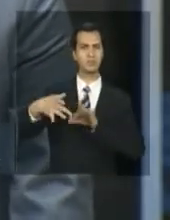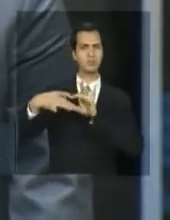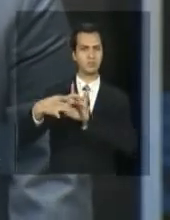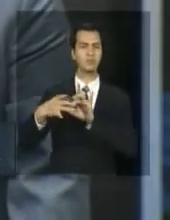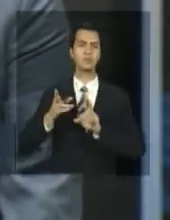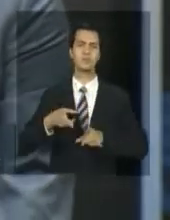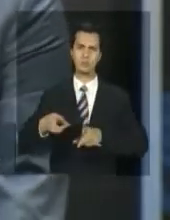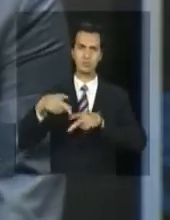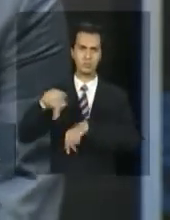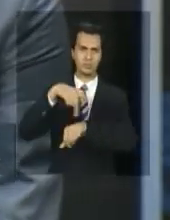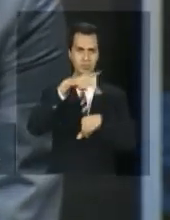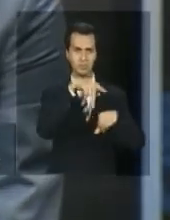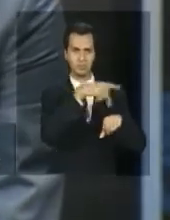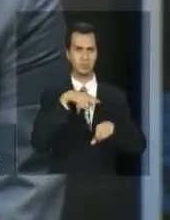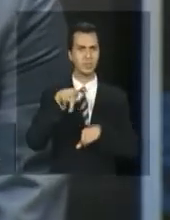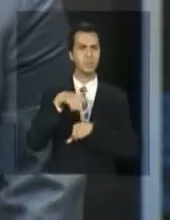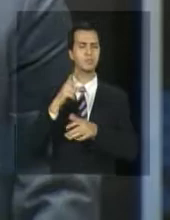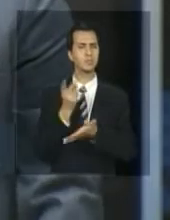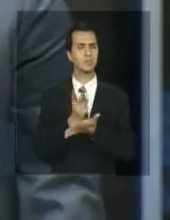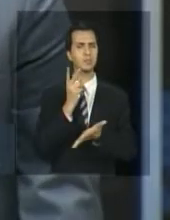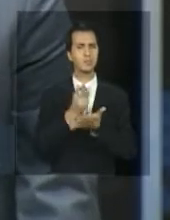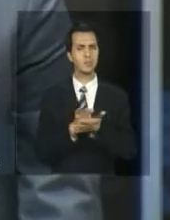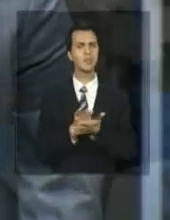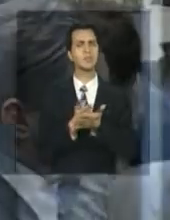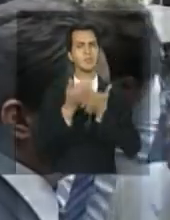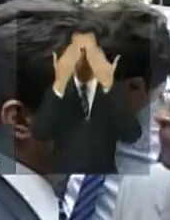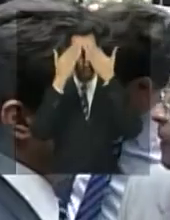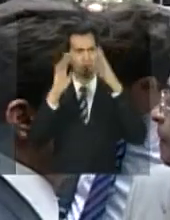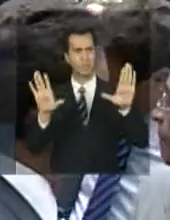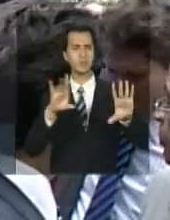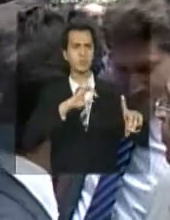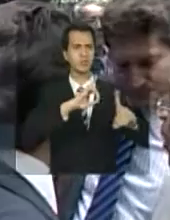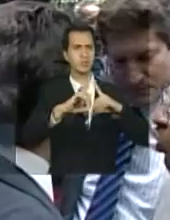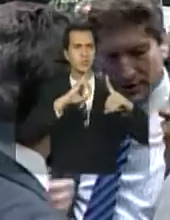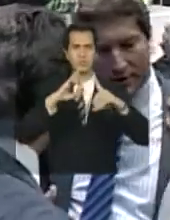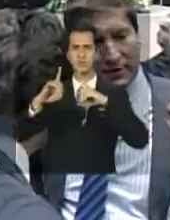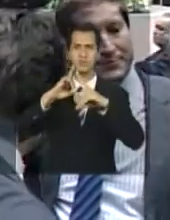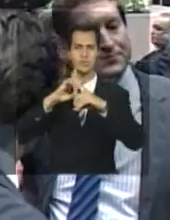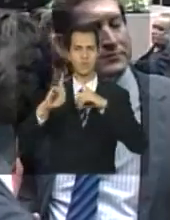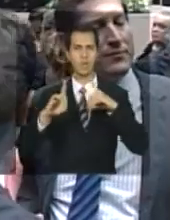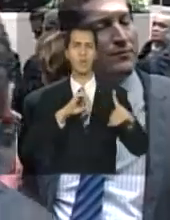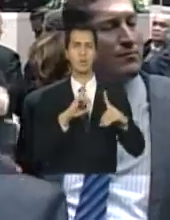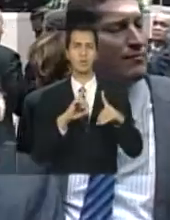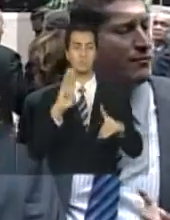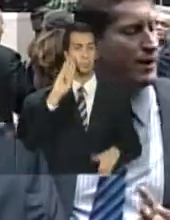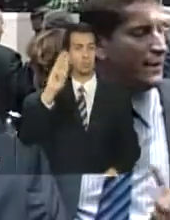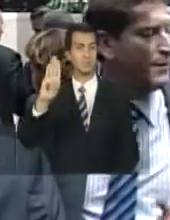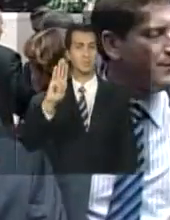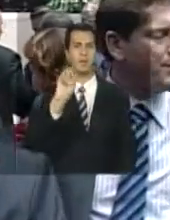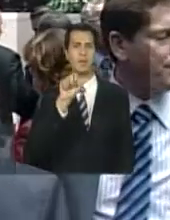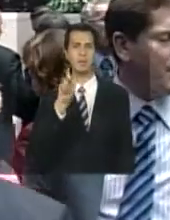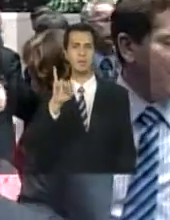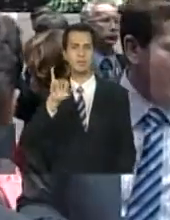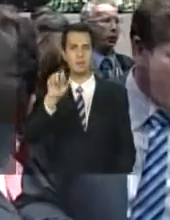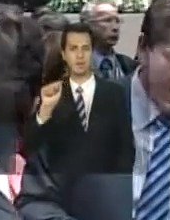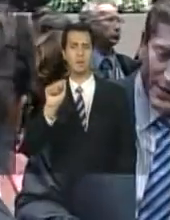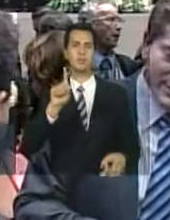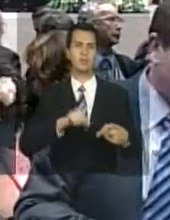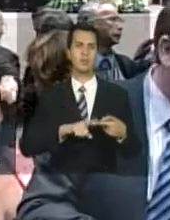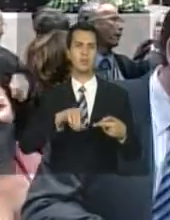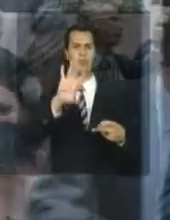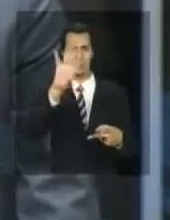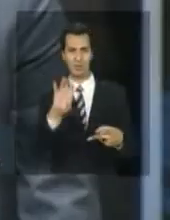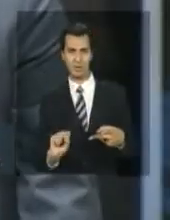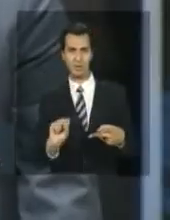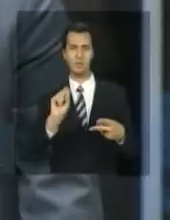canais de diálogo político e de cooperação com os continentes africano e asiático e com o Oriente